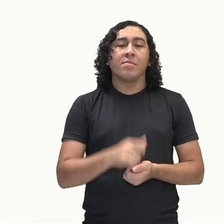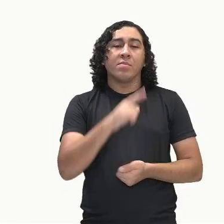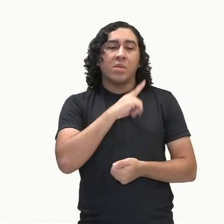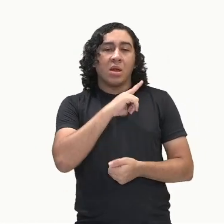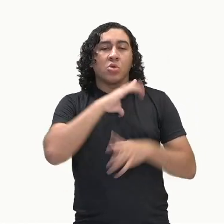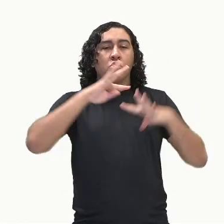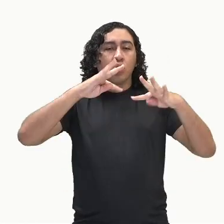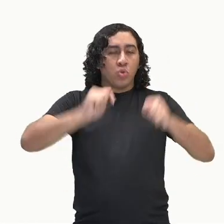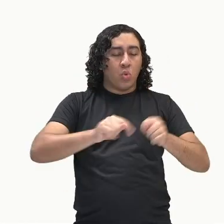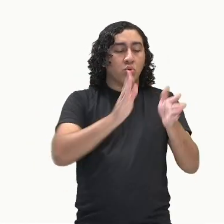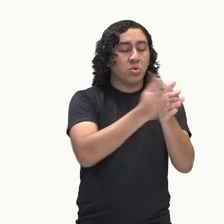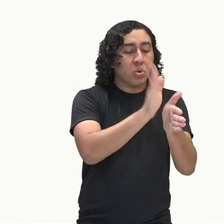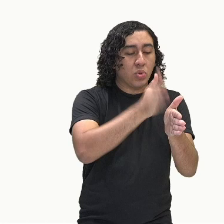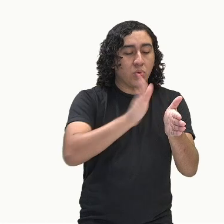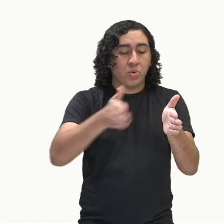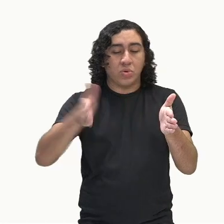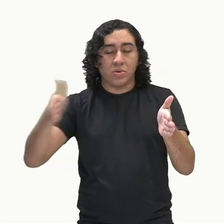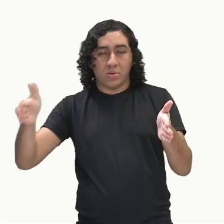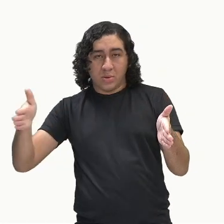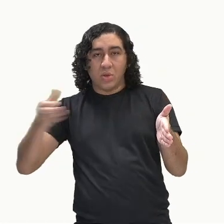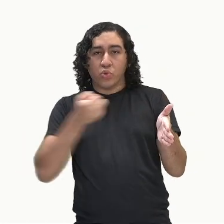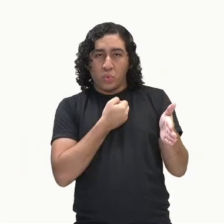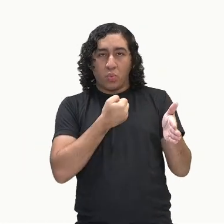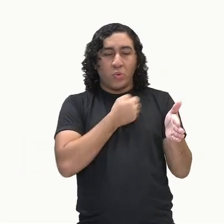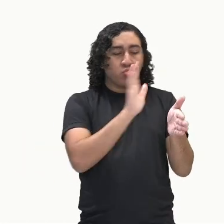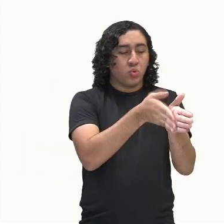os termos dessa sequência, né?